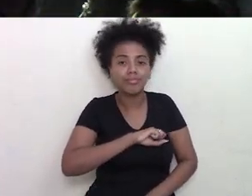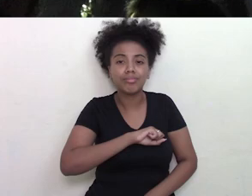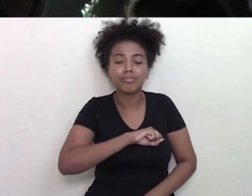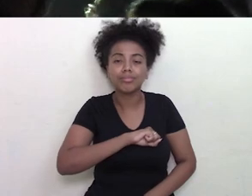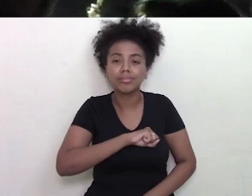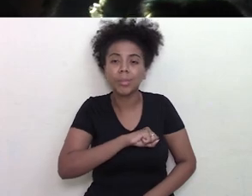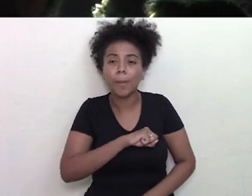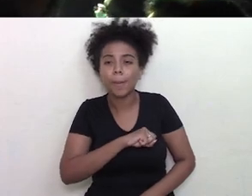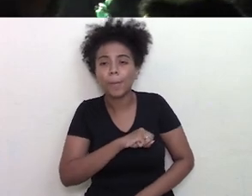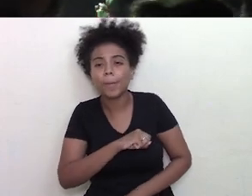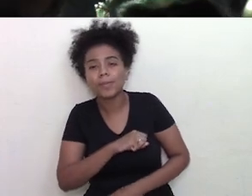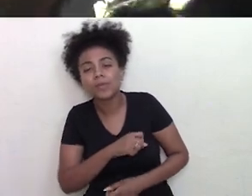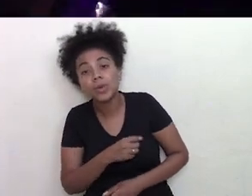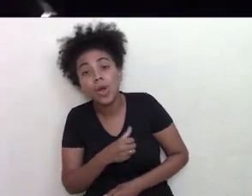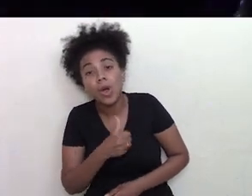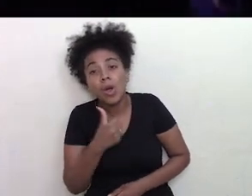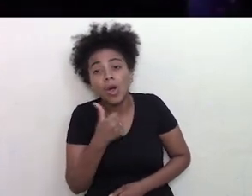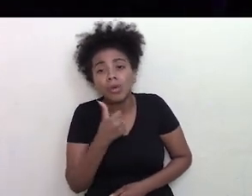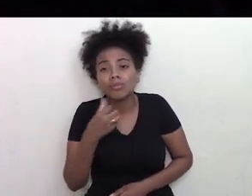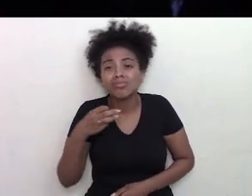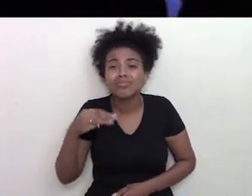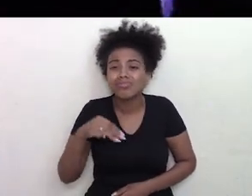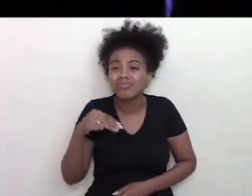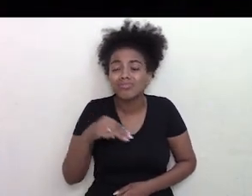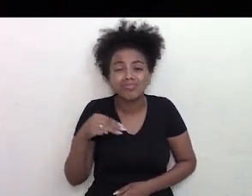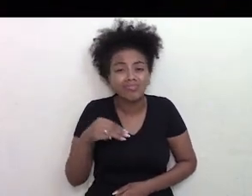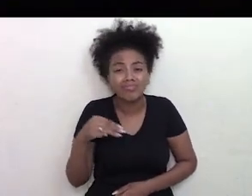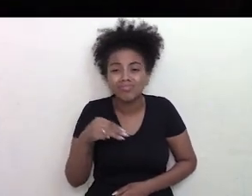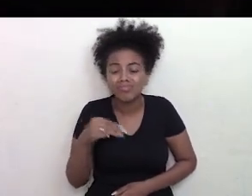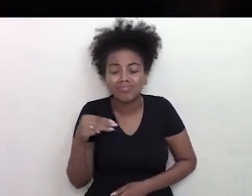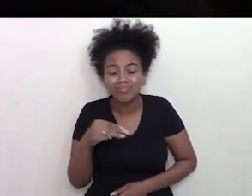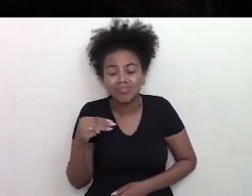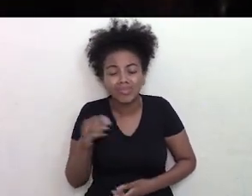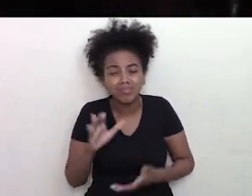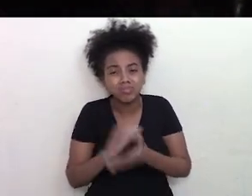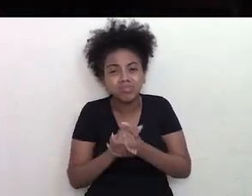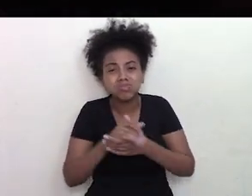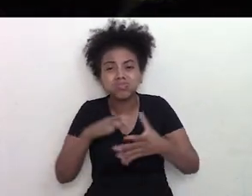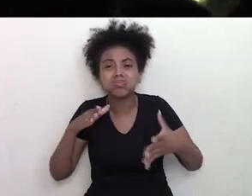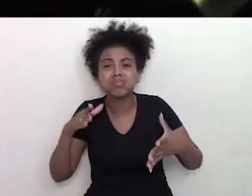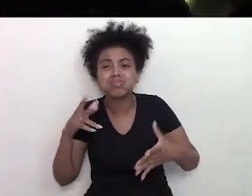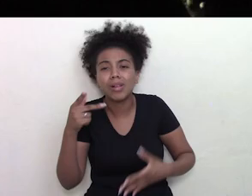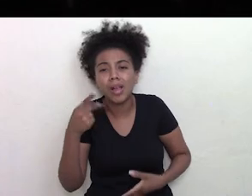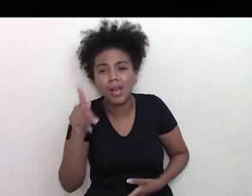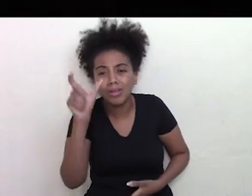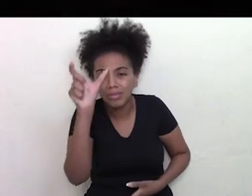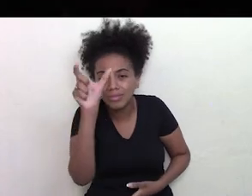apaixonar. E um minuto só perdi você.